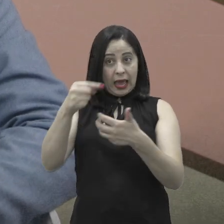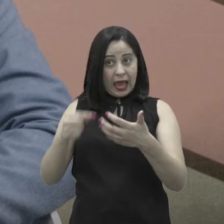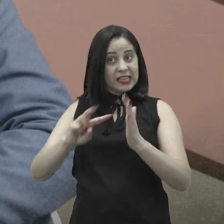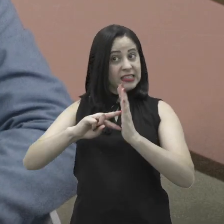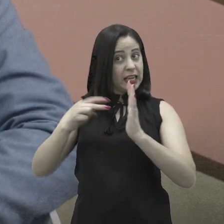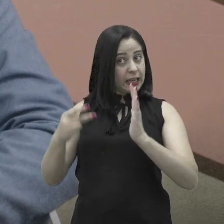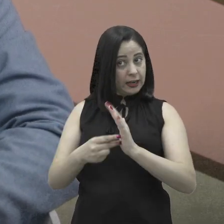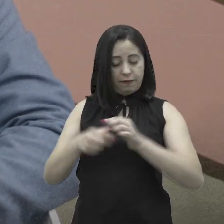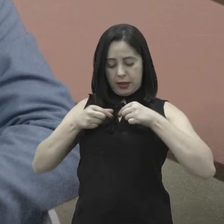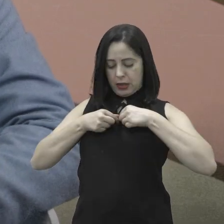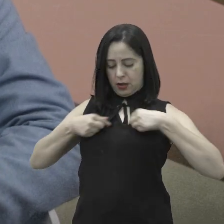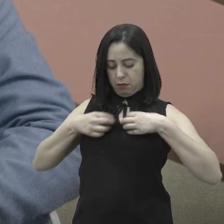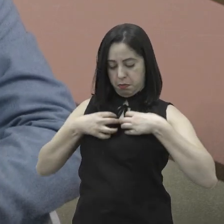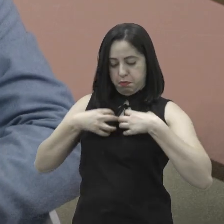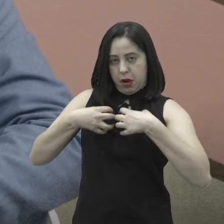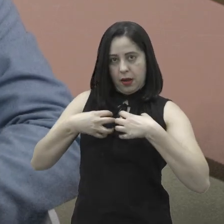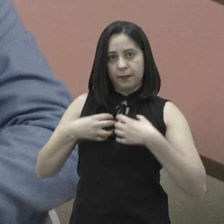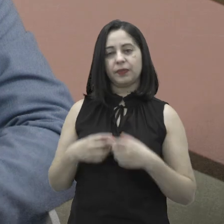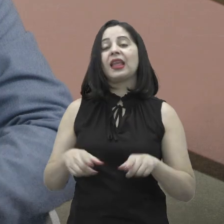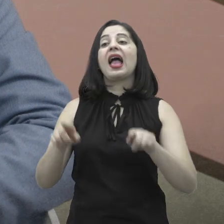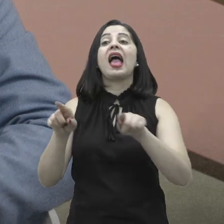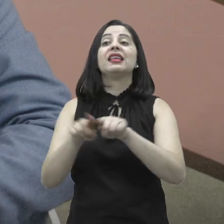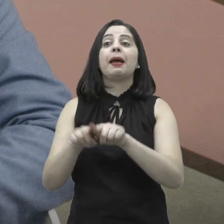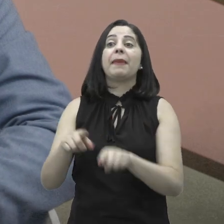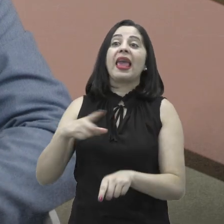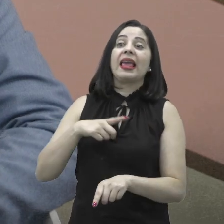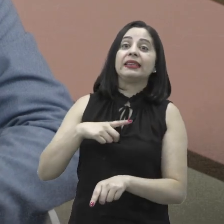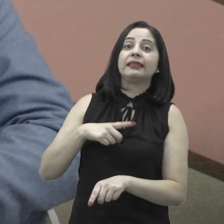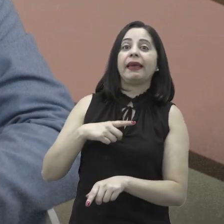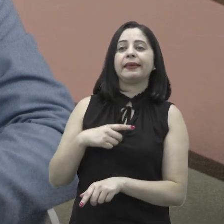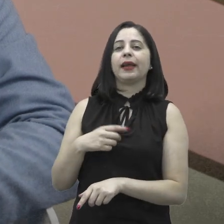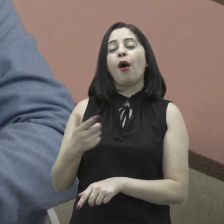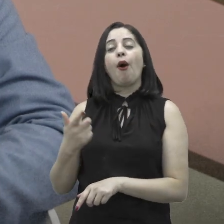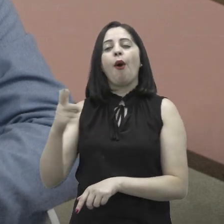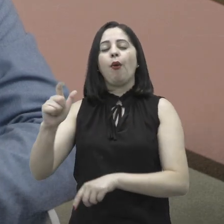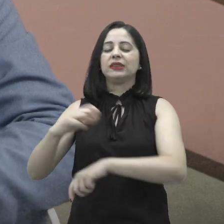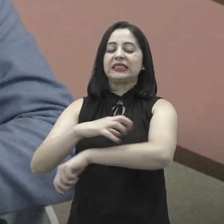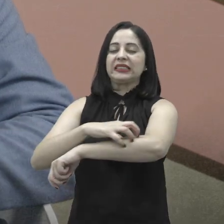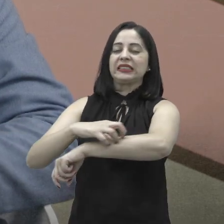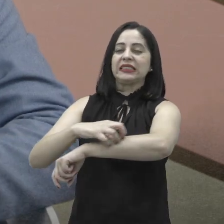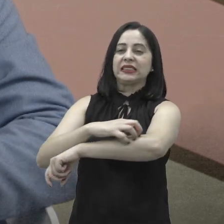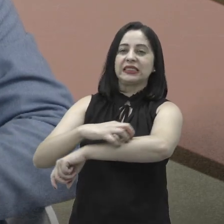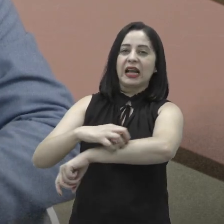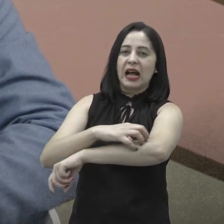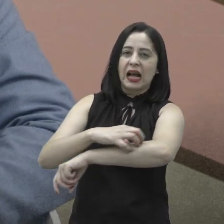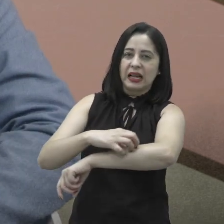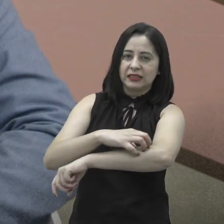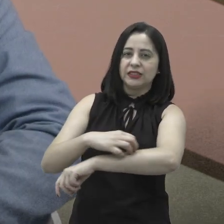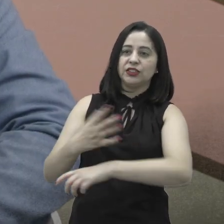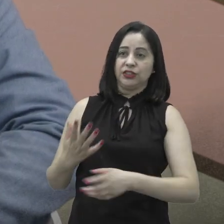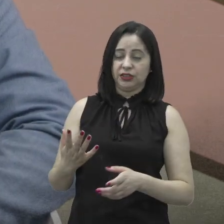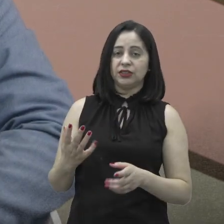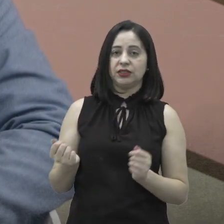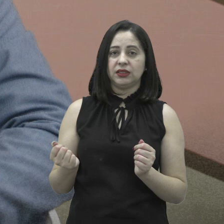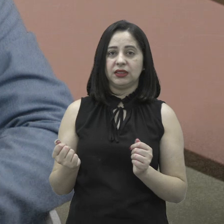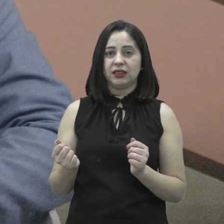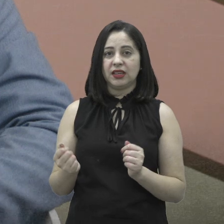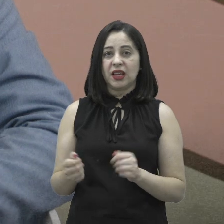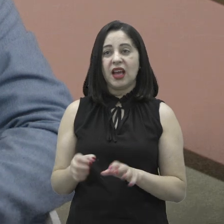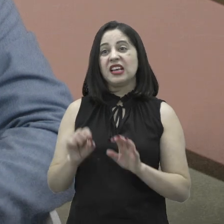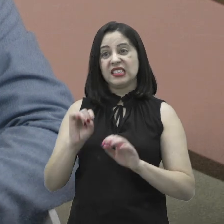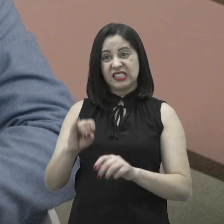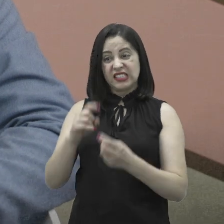né? E uma das coisas que as pessoas falam é a tal da bronquite alérgica, né? Seria um espectro dessa alteração da bronquite. Então, a